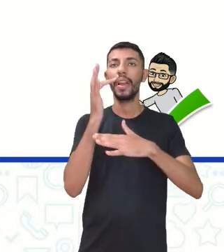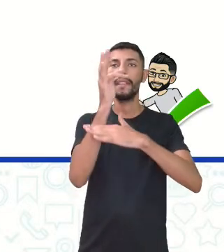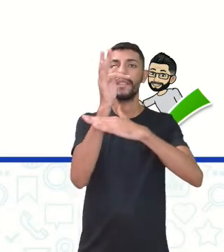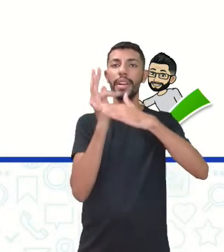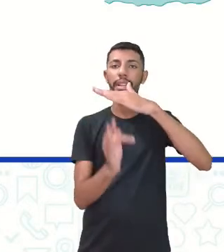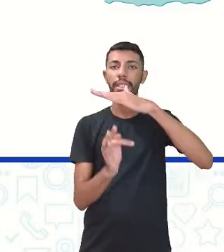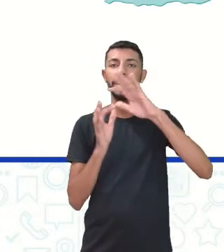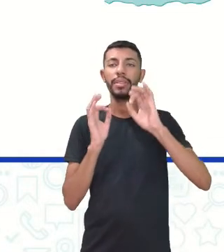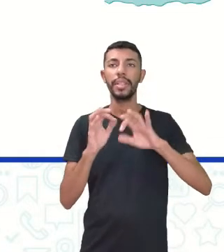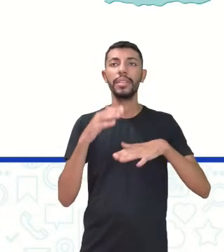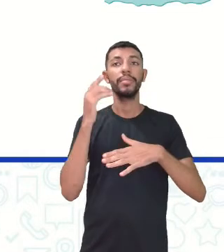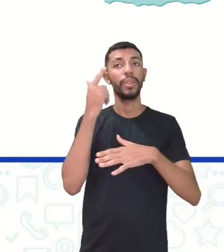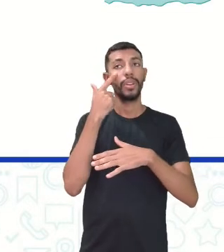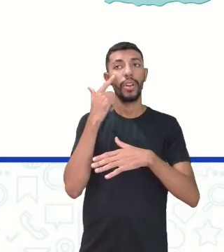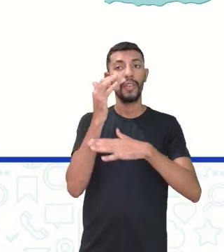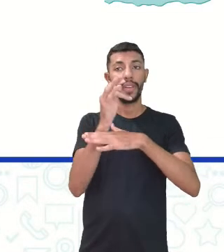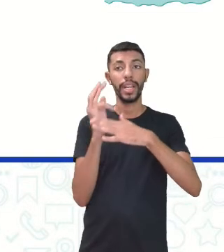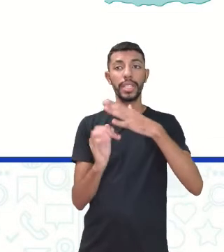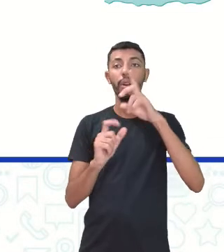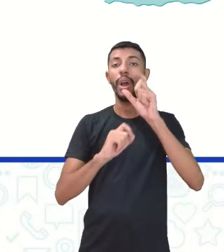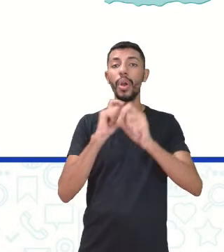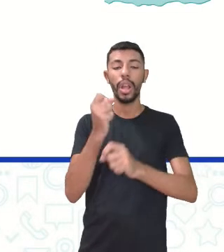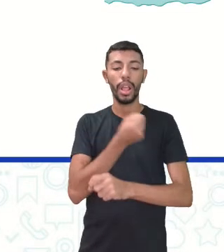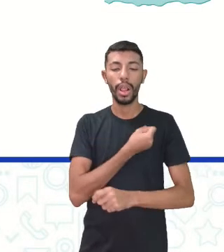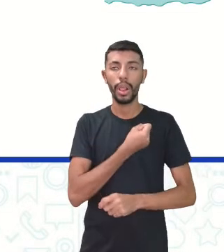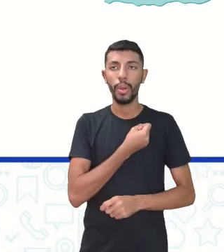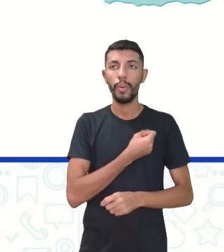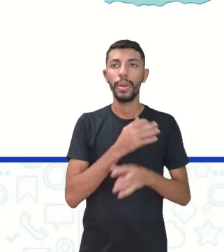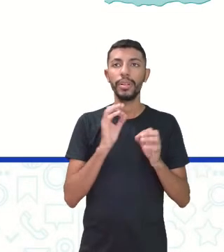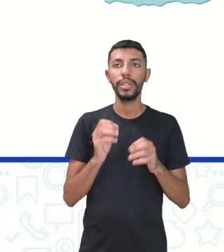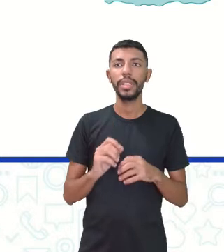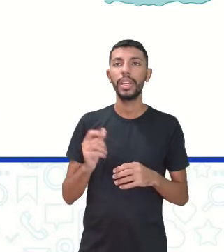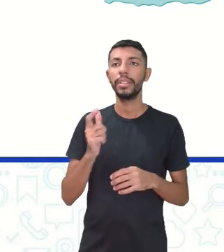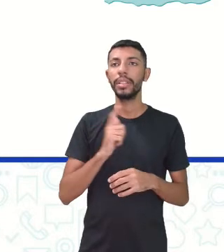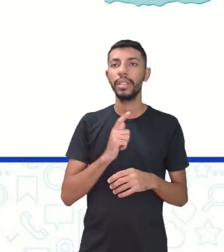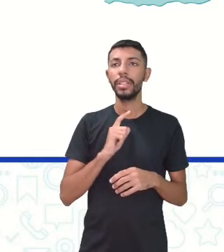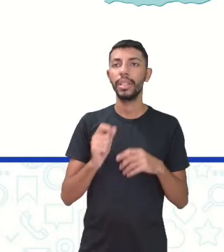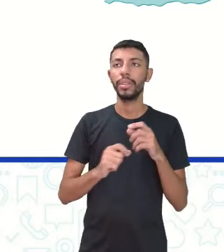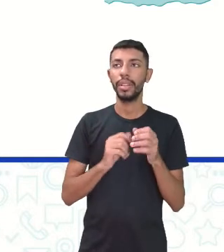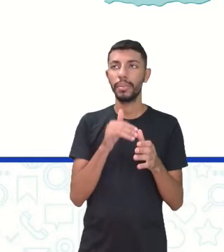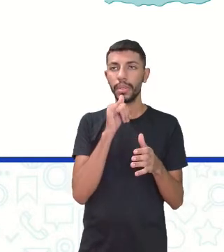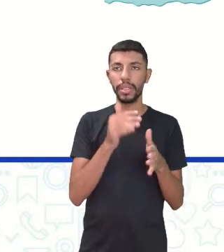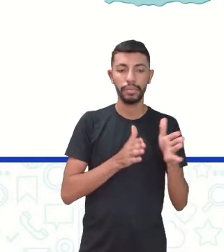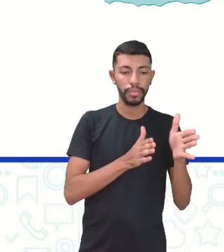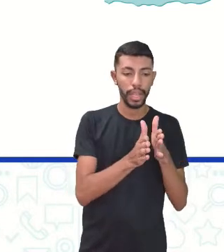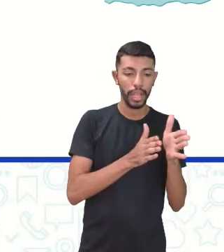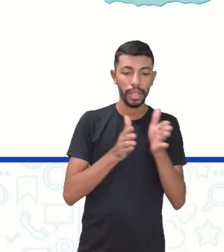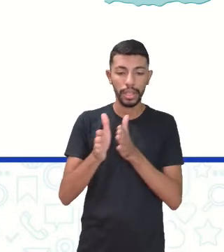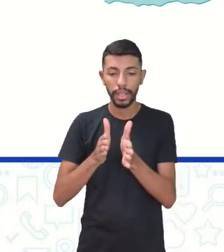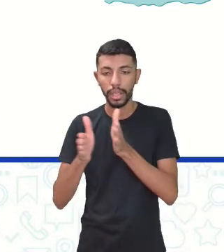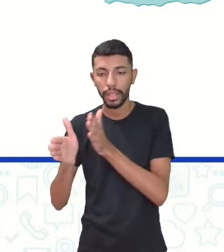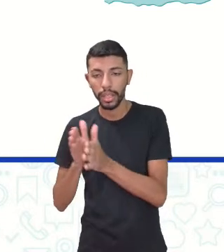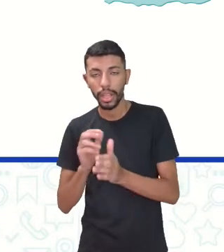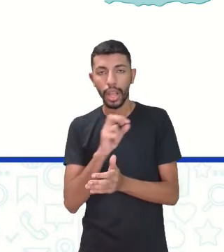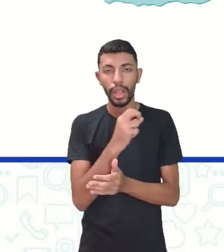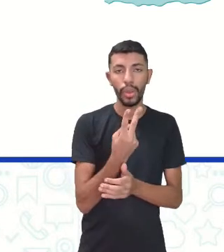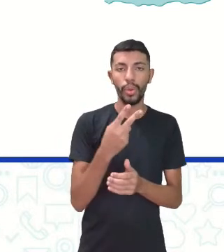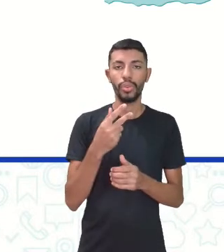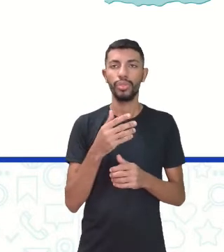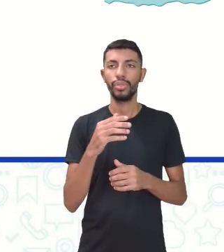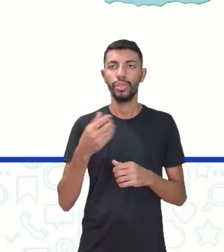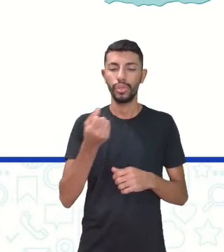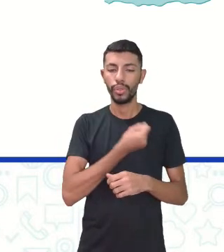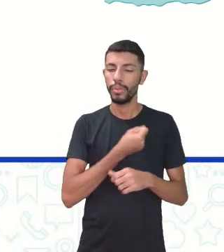certo? Frações são números, né, que estão aqui entre dois números naturais. Existe aí uma